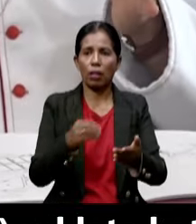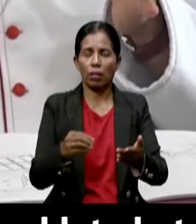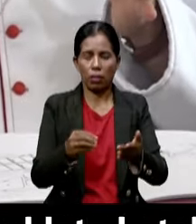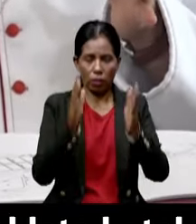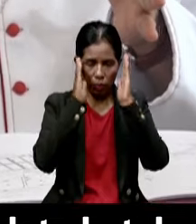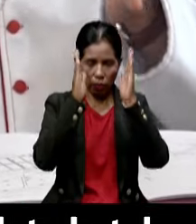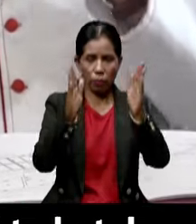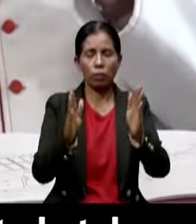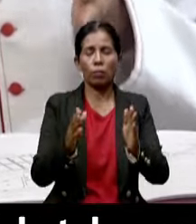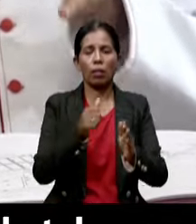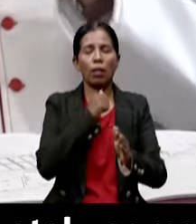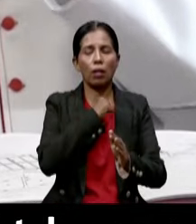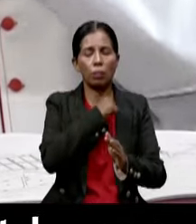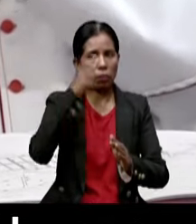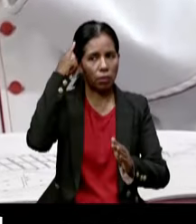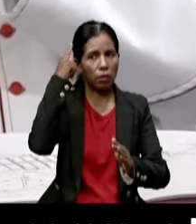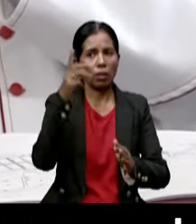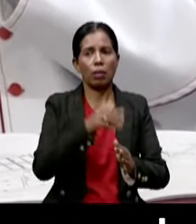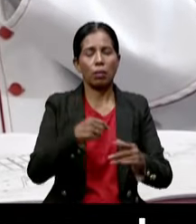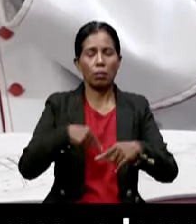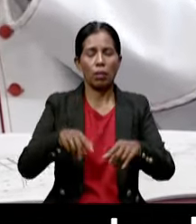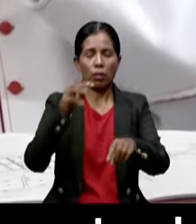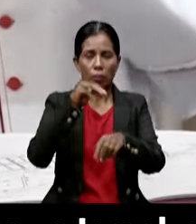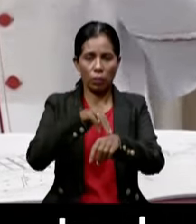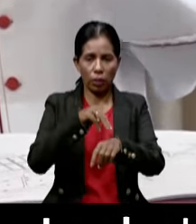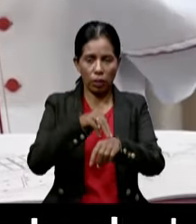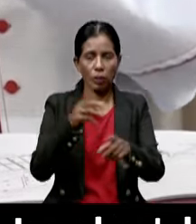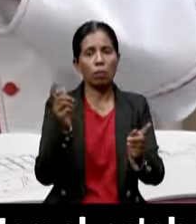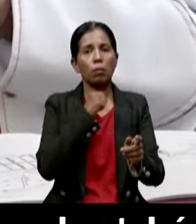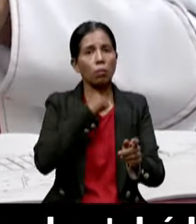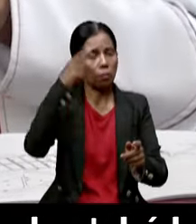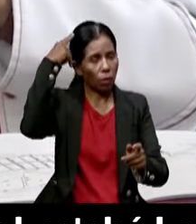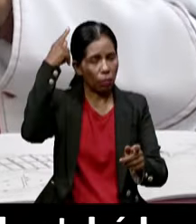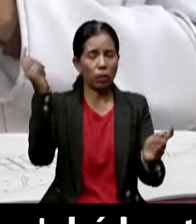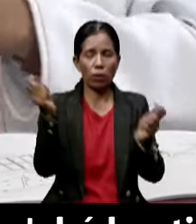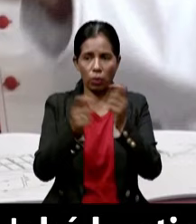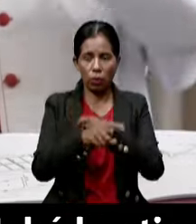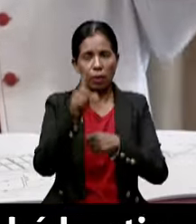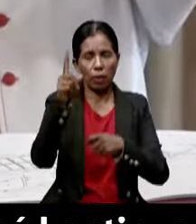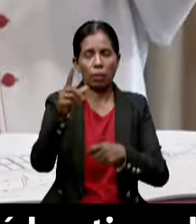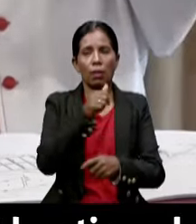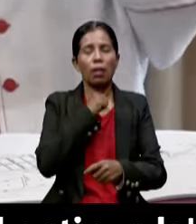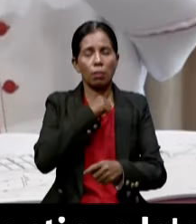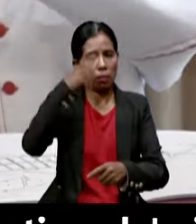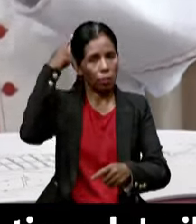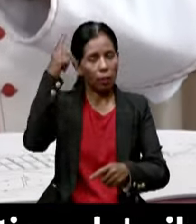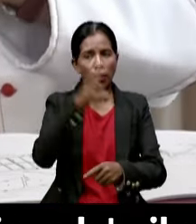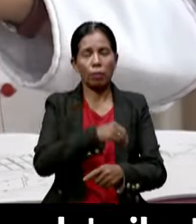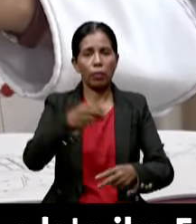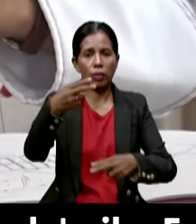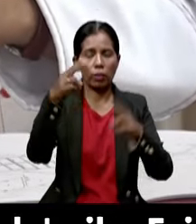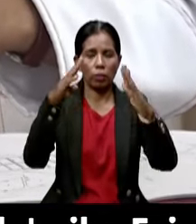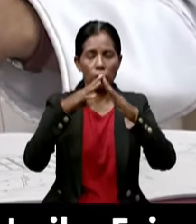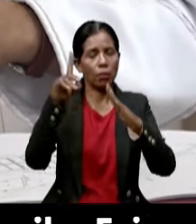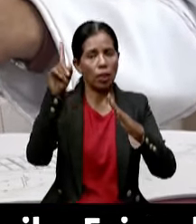papa. Mola que tua missa, para passar para trocar na bar. Então, ida para o Papa dele. Segundo, a sacristia ida para o